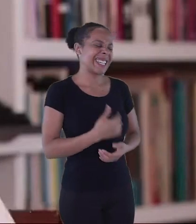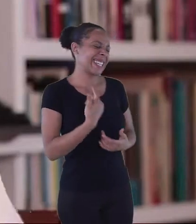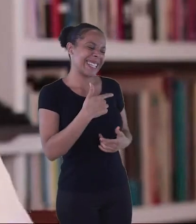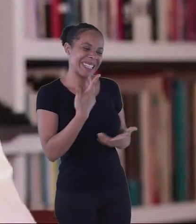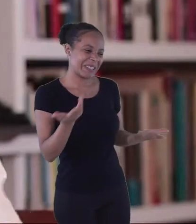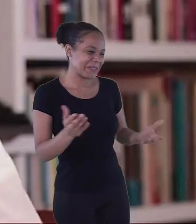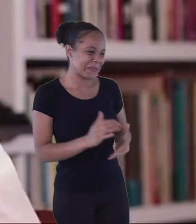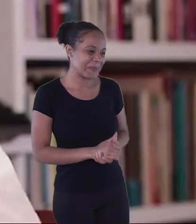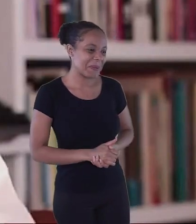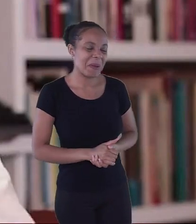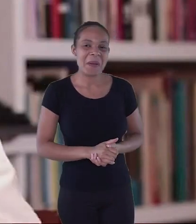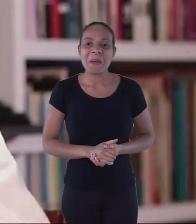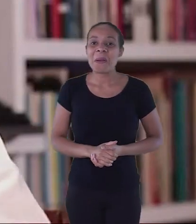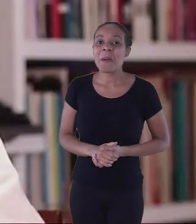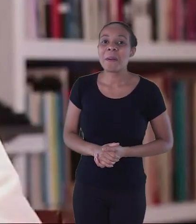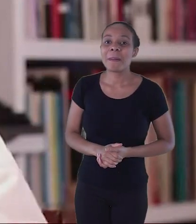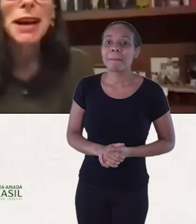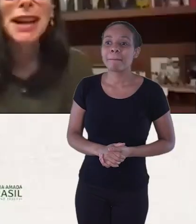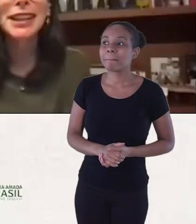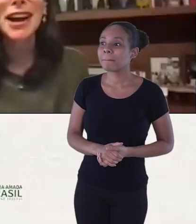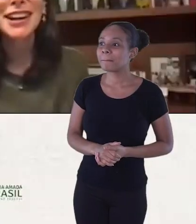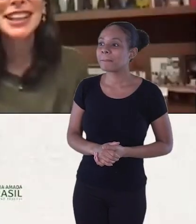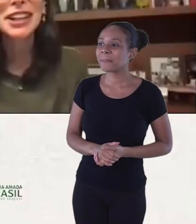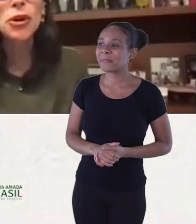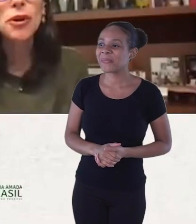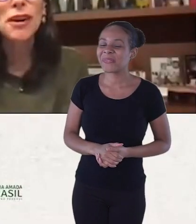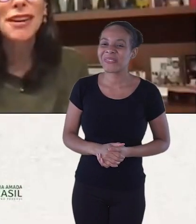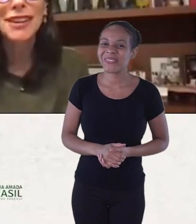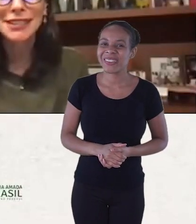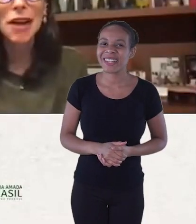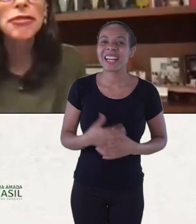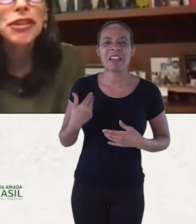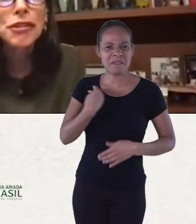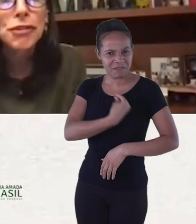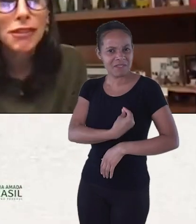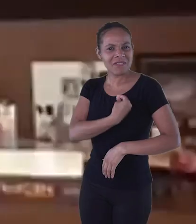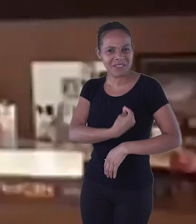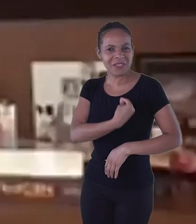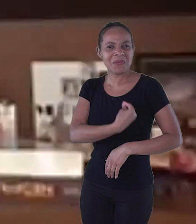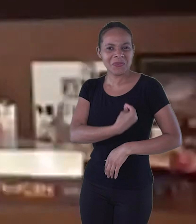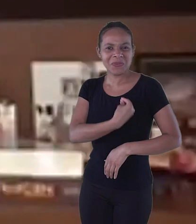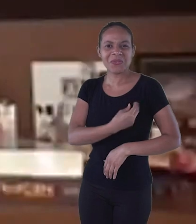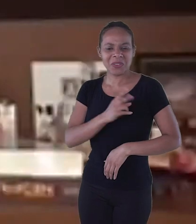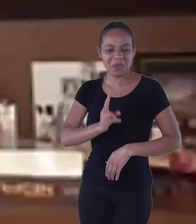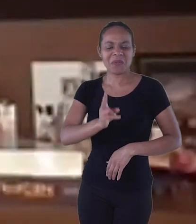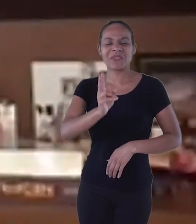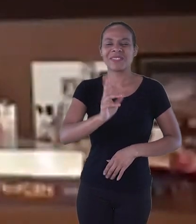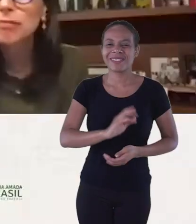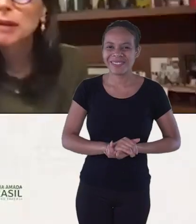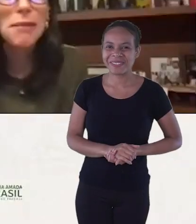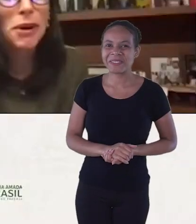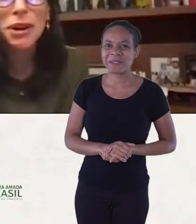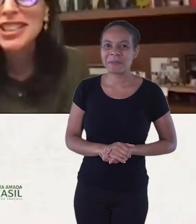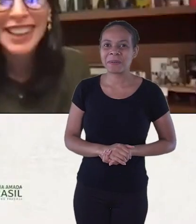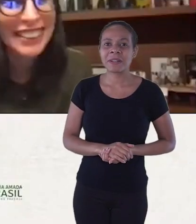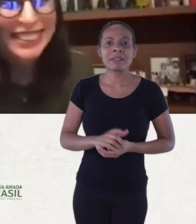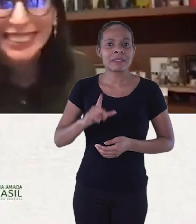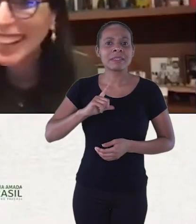Com certeza. Porque Arrigo tá vivo. Peraí, Tá vivo, é. Não, Arrigo tá vivo. Tá bom, então escapou por isso.